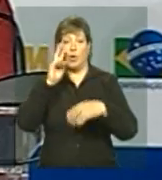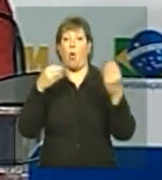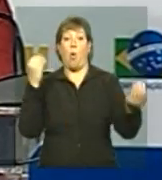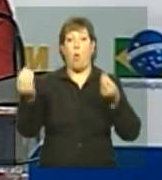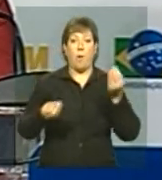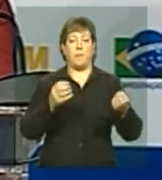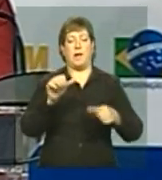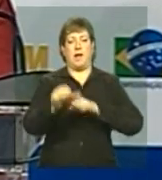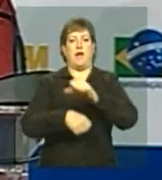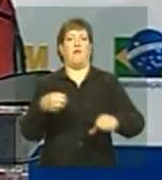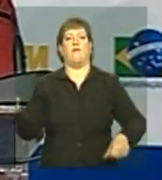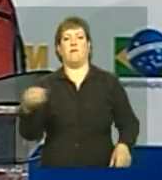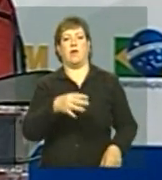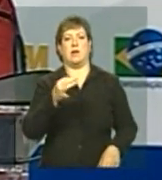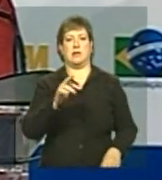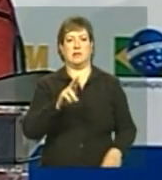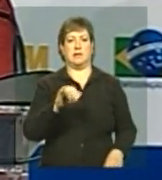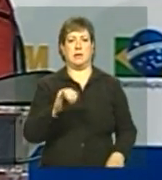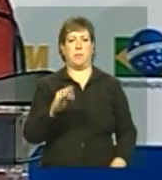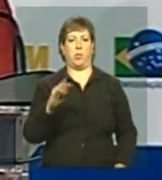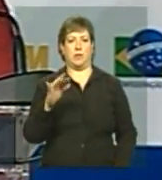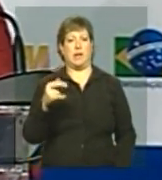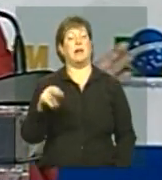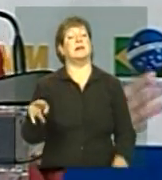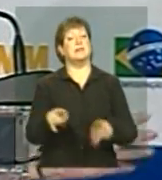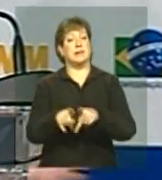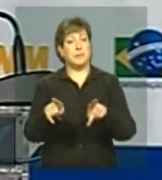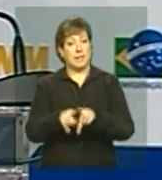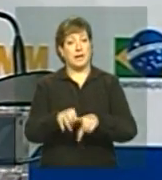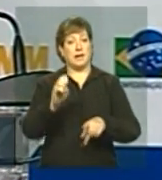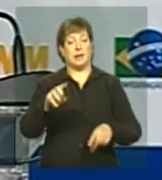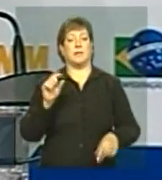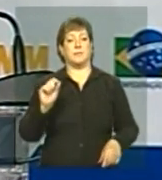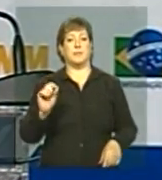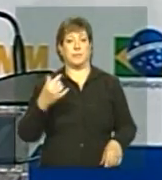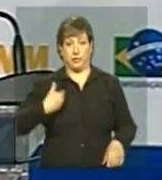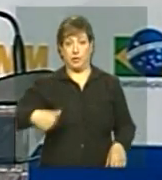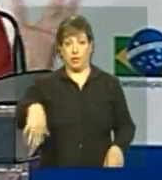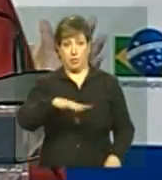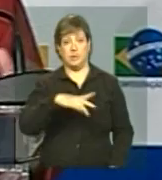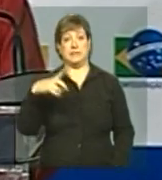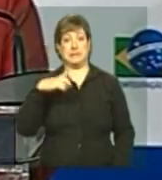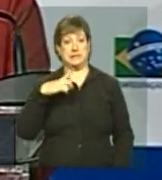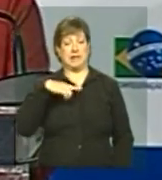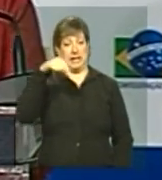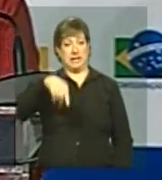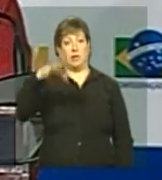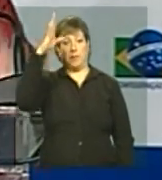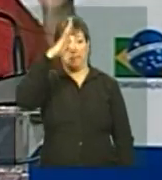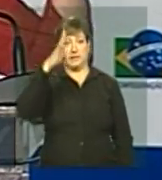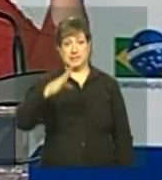reforma tributária passa também pelo fato de que nós temos, no Brasil,